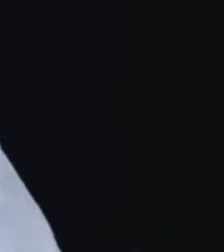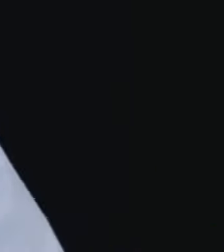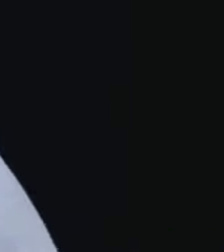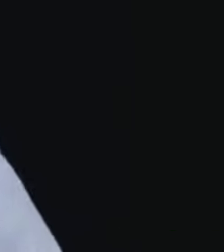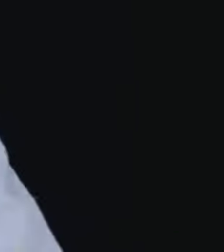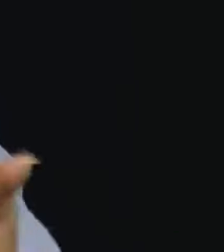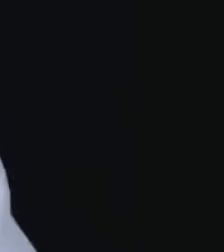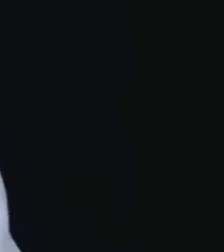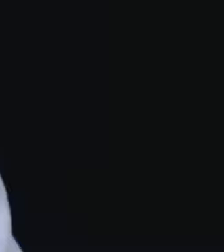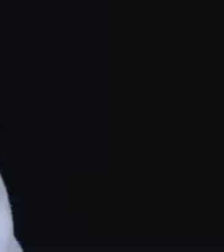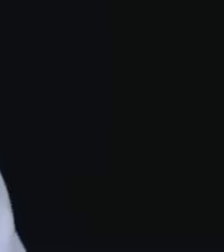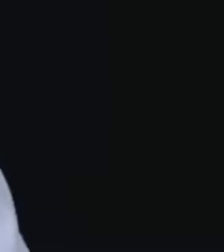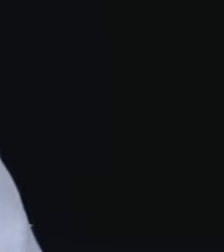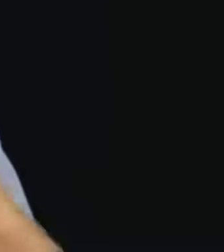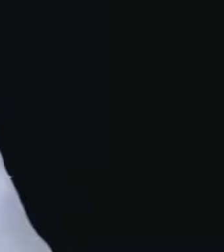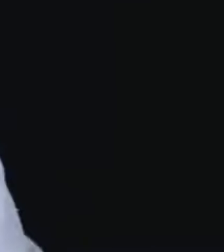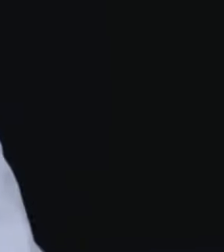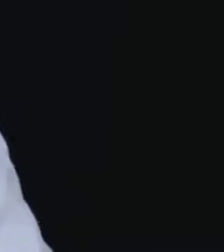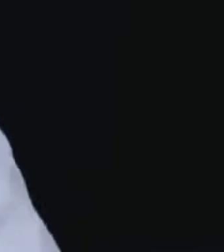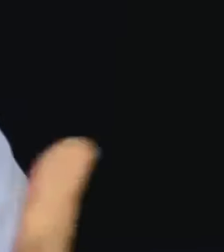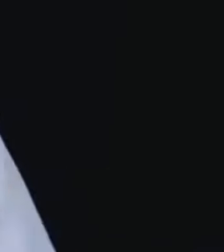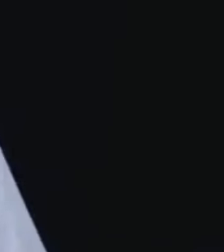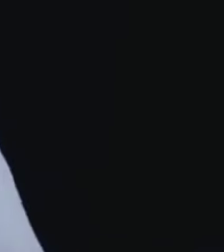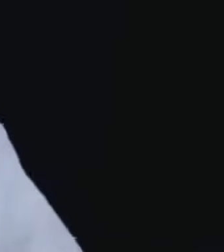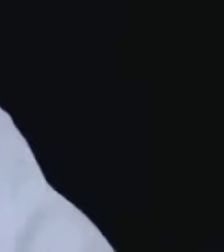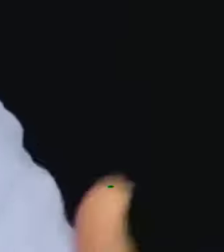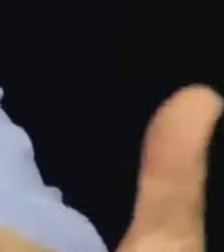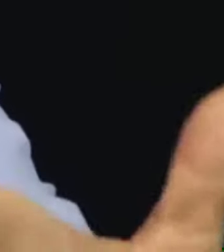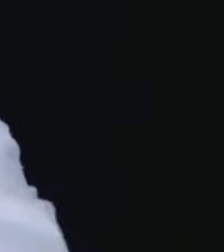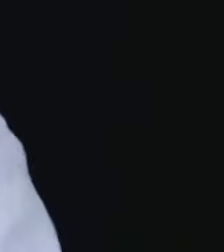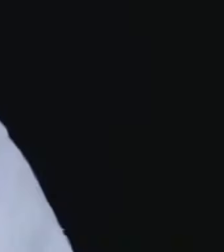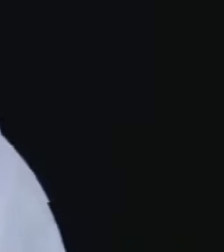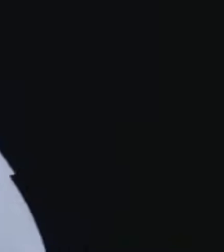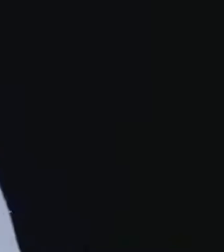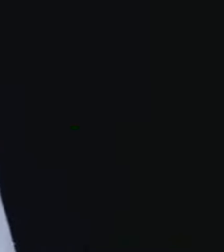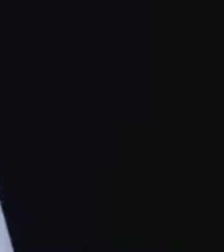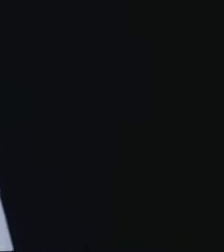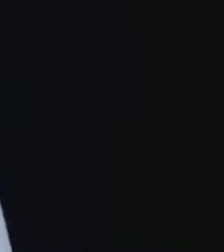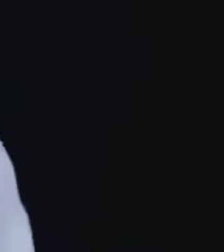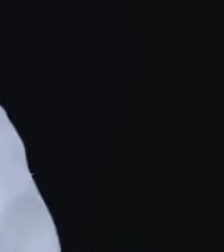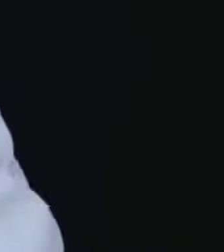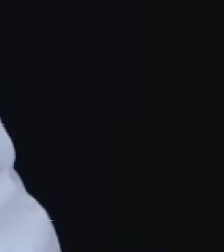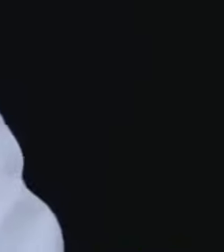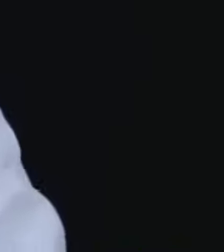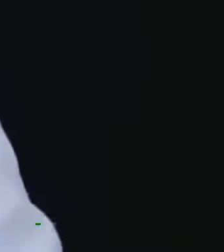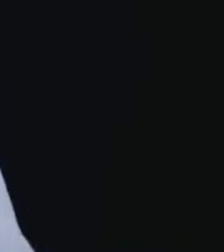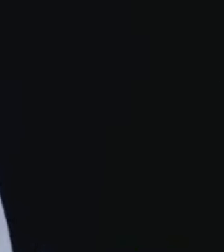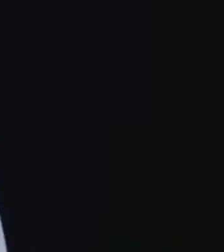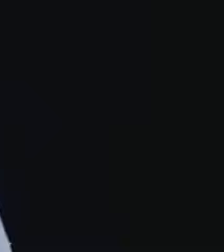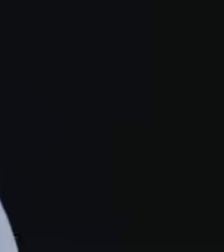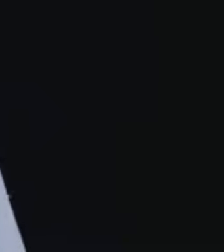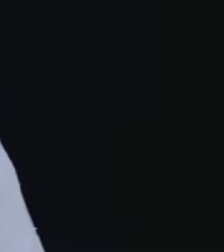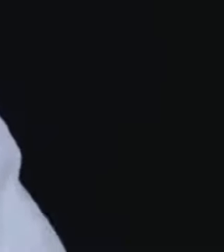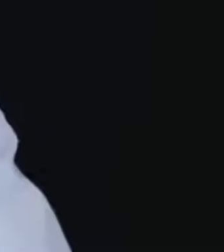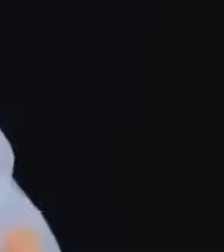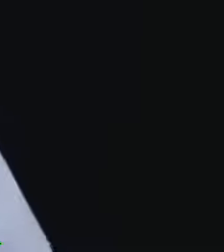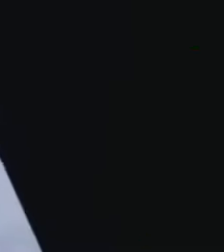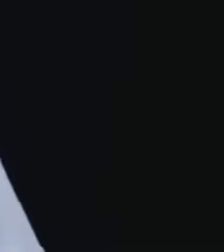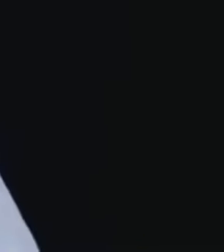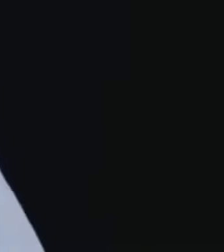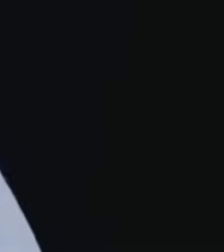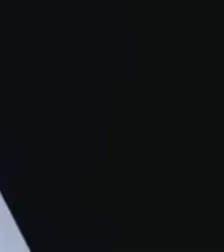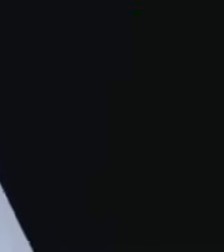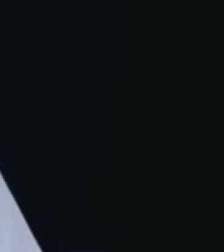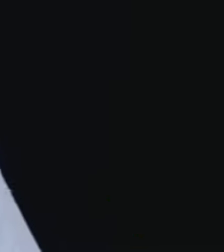invadir, investigar, acusar, perseguir, caçar, intimidar, forjando e manipulando poderes que